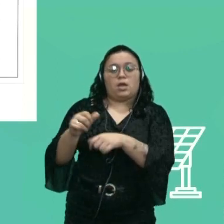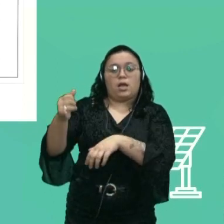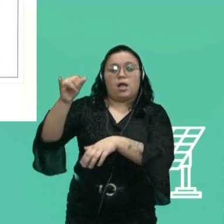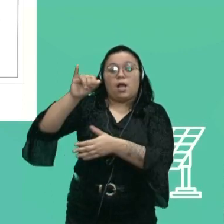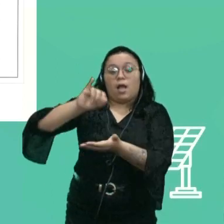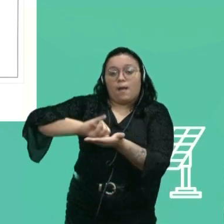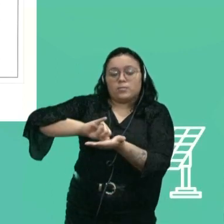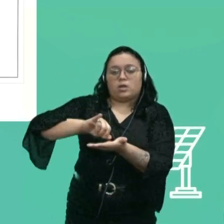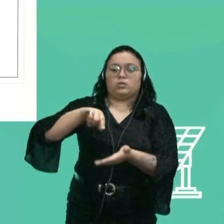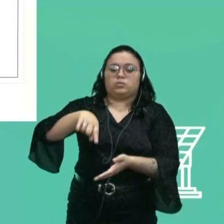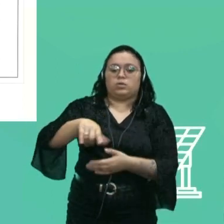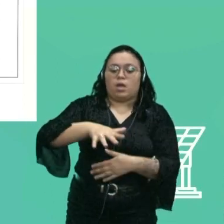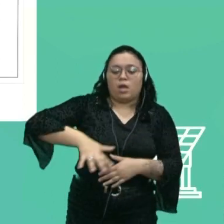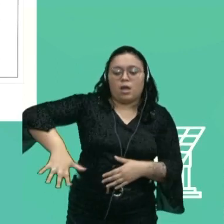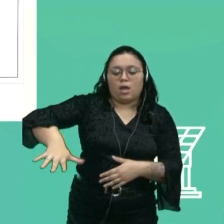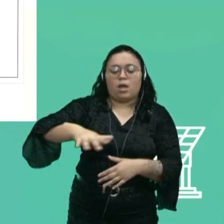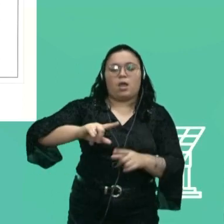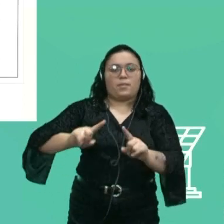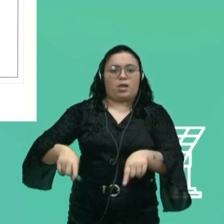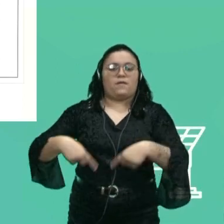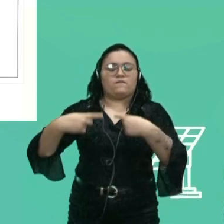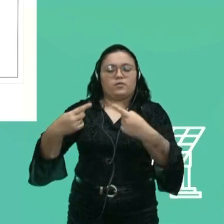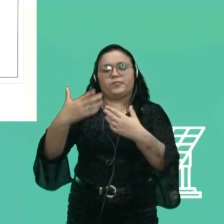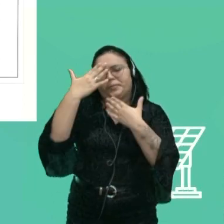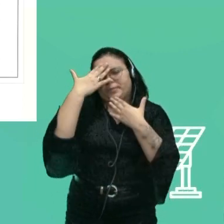necessário para a reforma. Muito obrigado pela atenção.